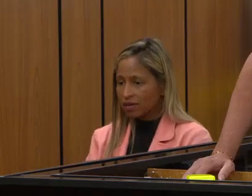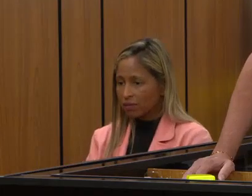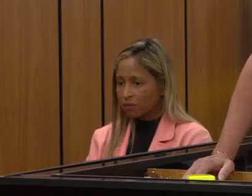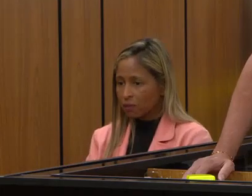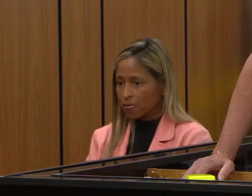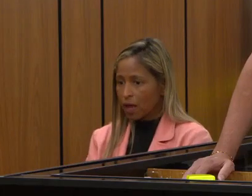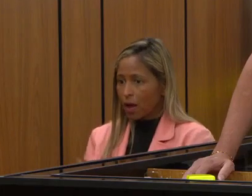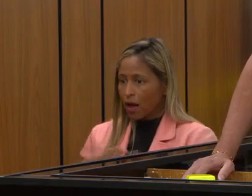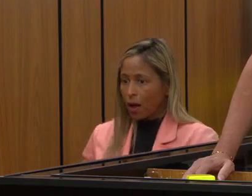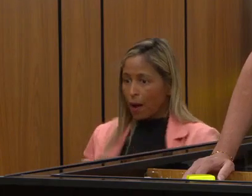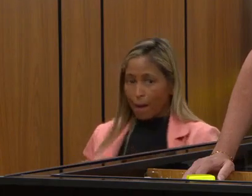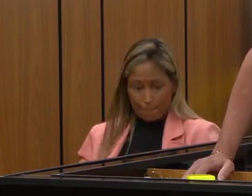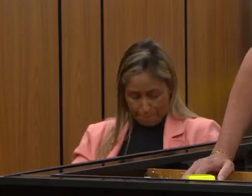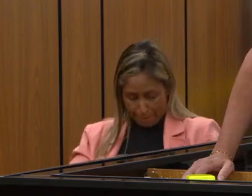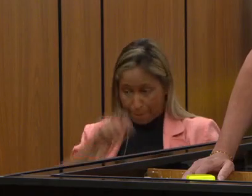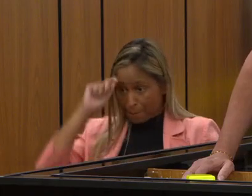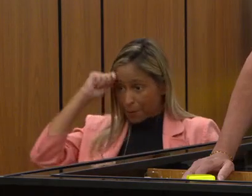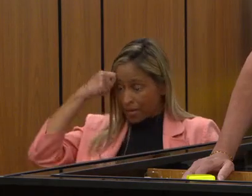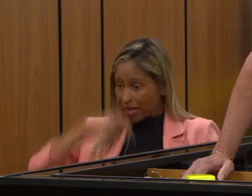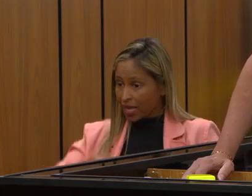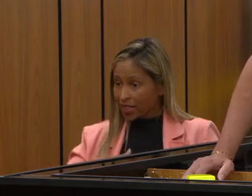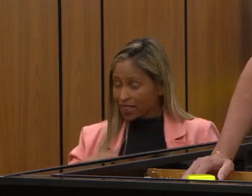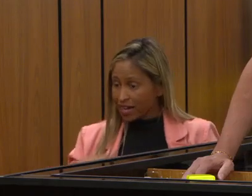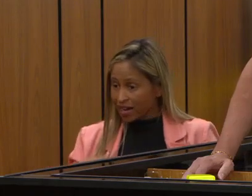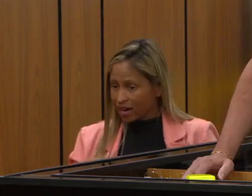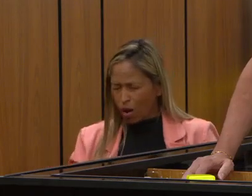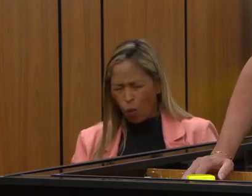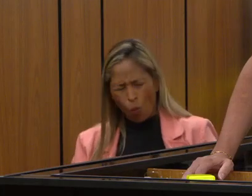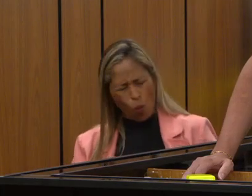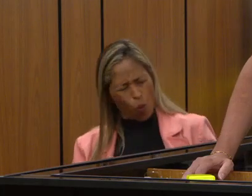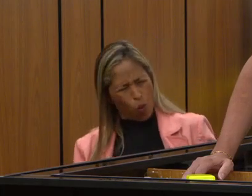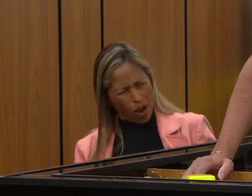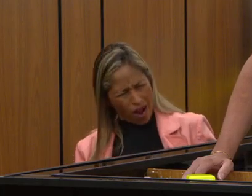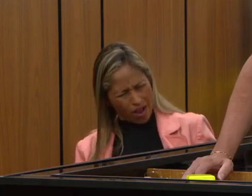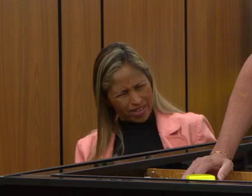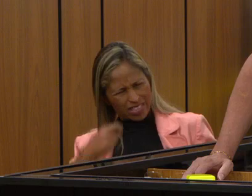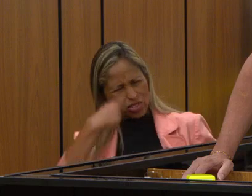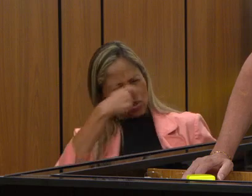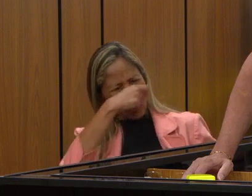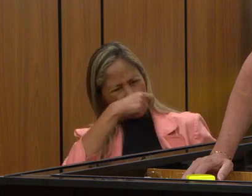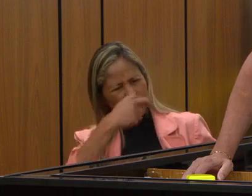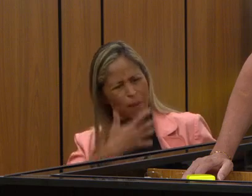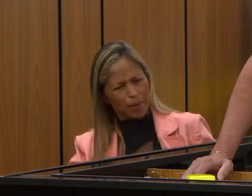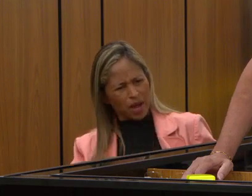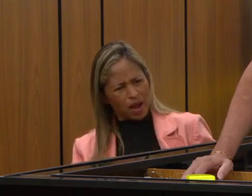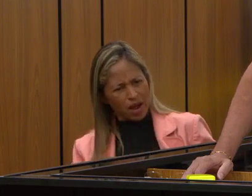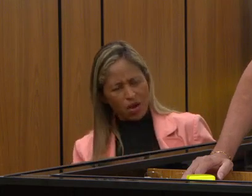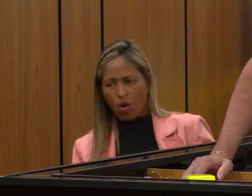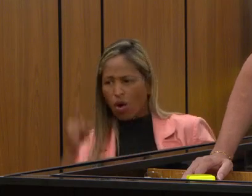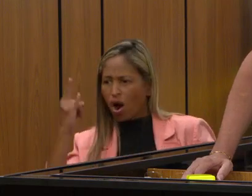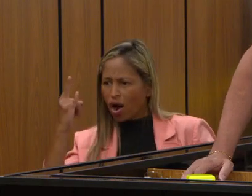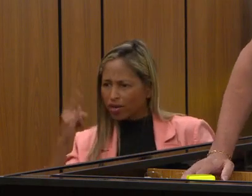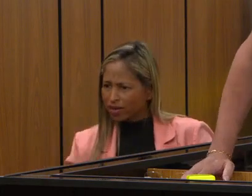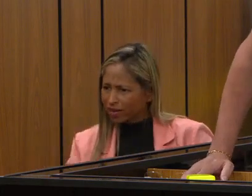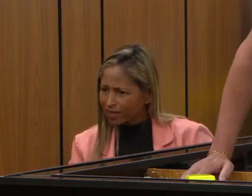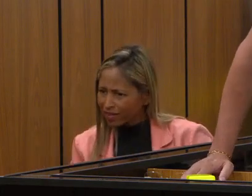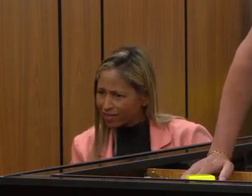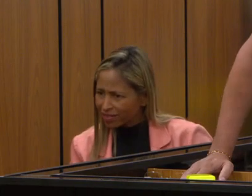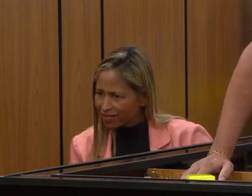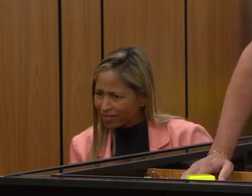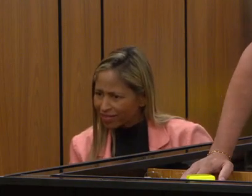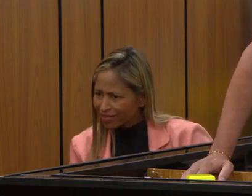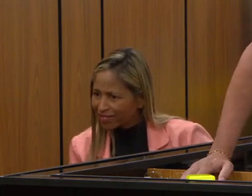lá que tava com uma blusa preta Igual essa minha não sabia se você tava no consultório odontológico você tava no show de rock